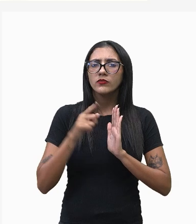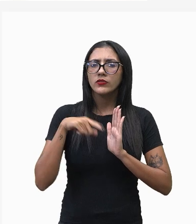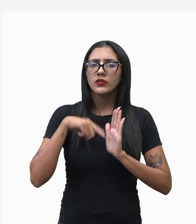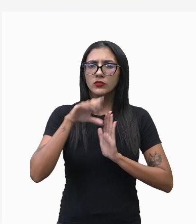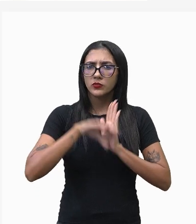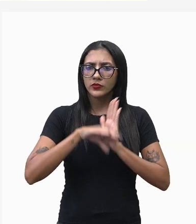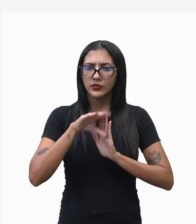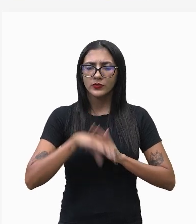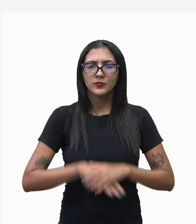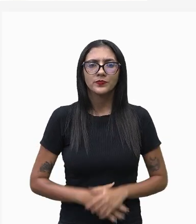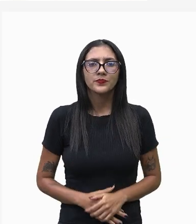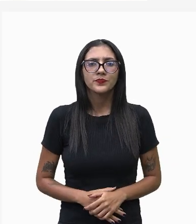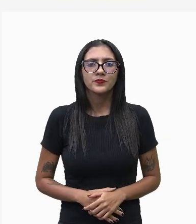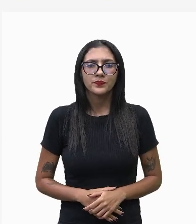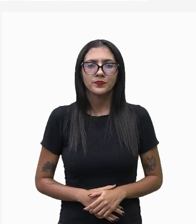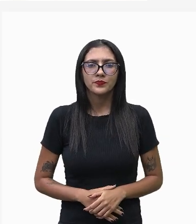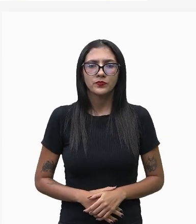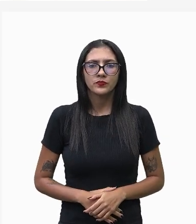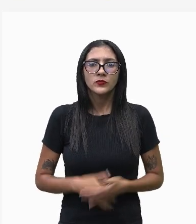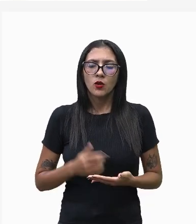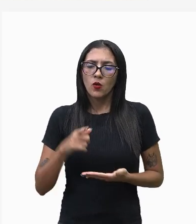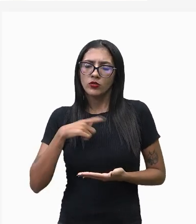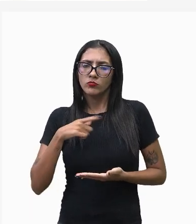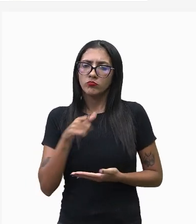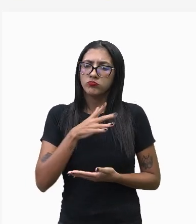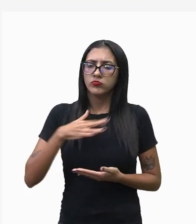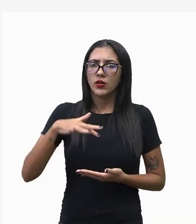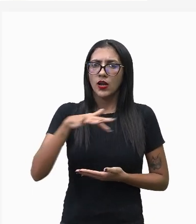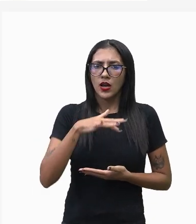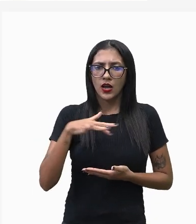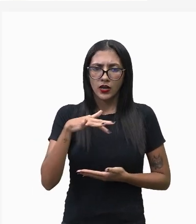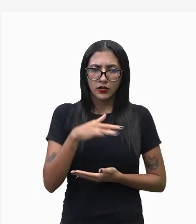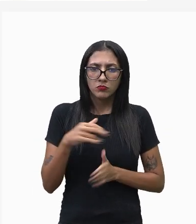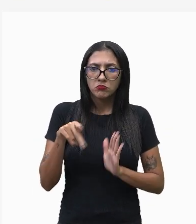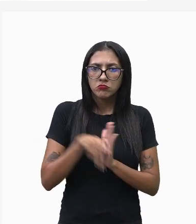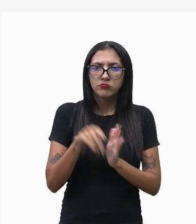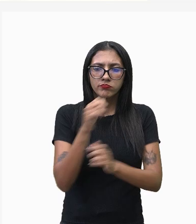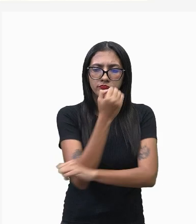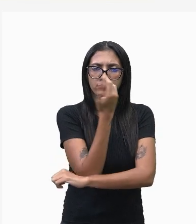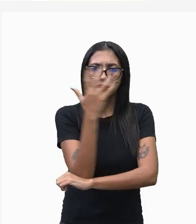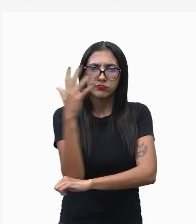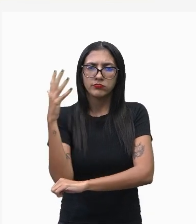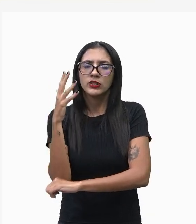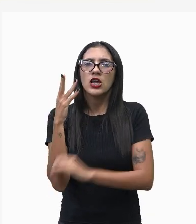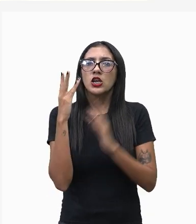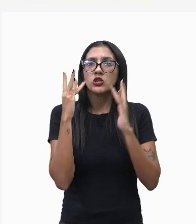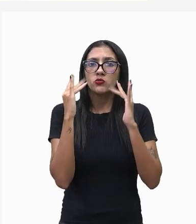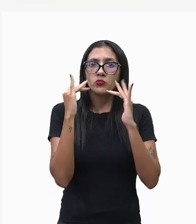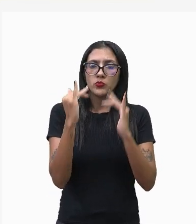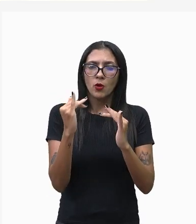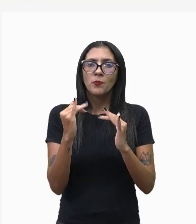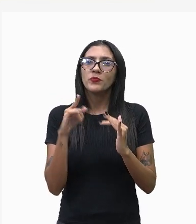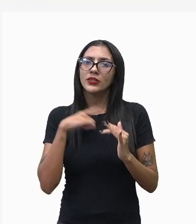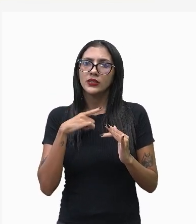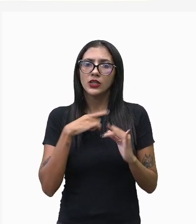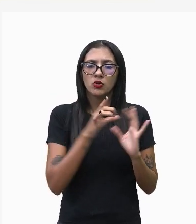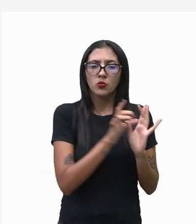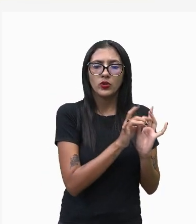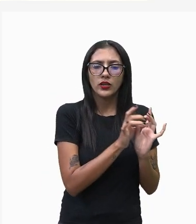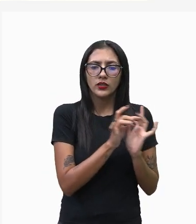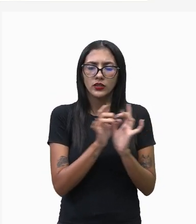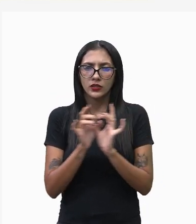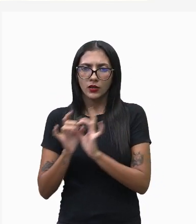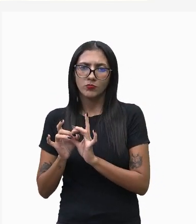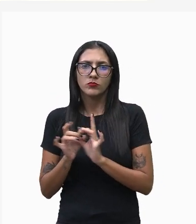ecológicos? São áreas estratégicas de vegetação natural que conectam unidades de